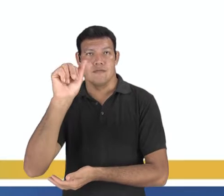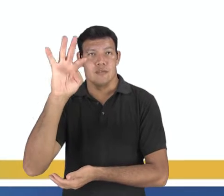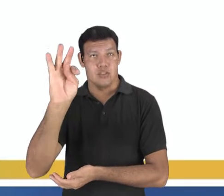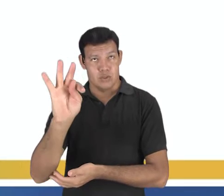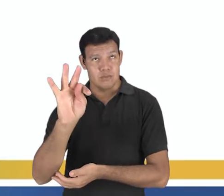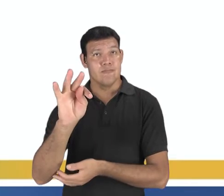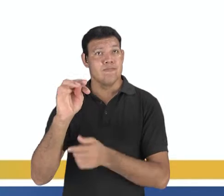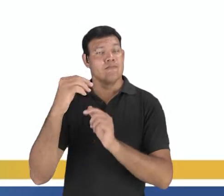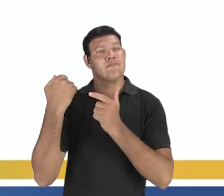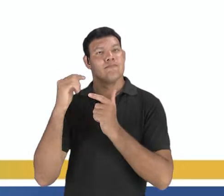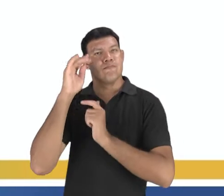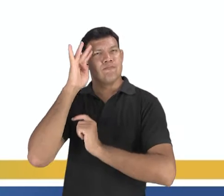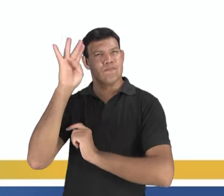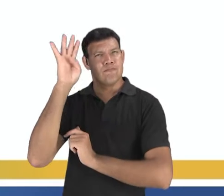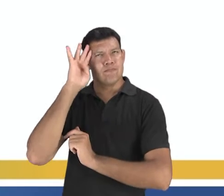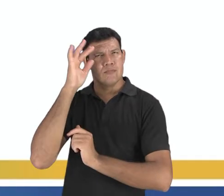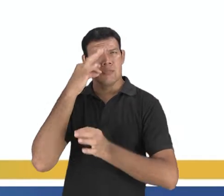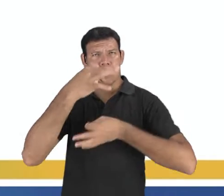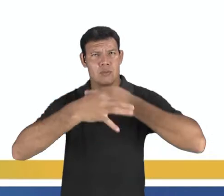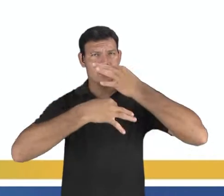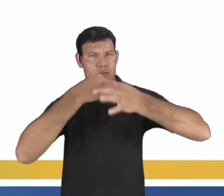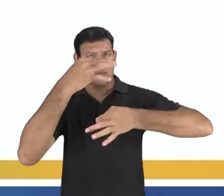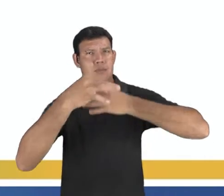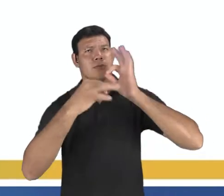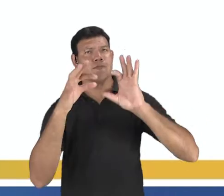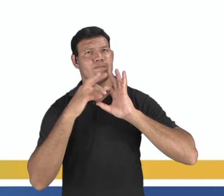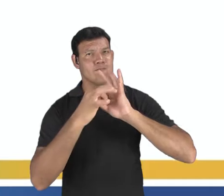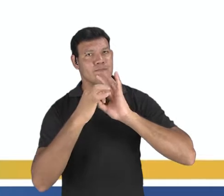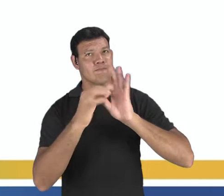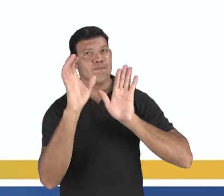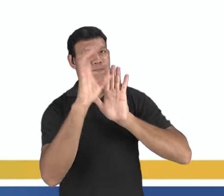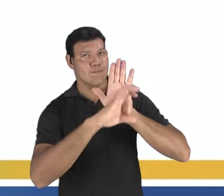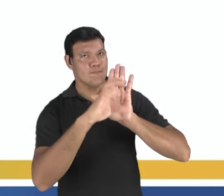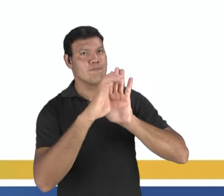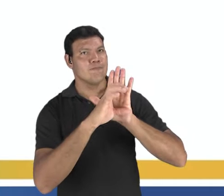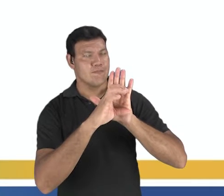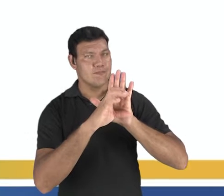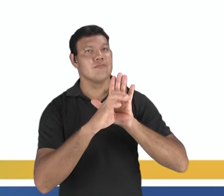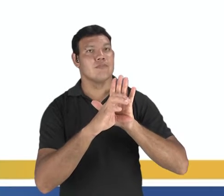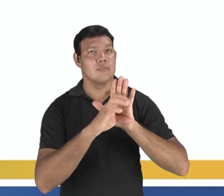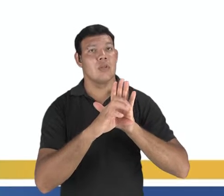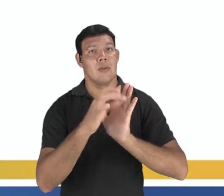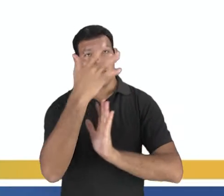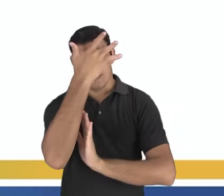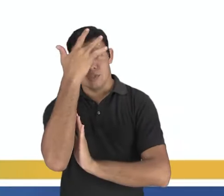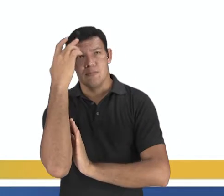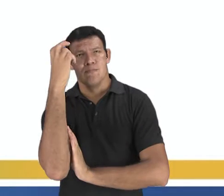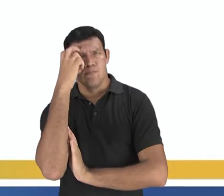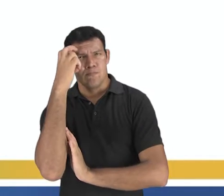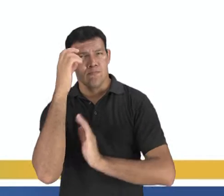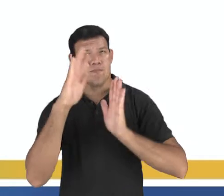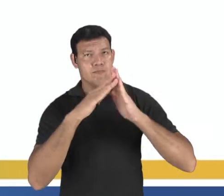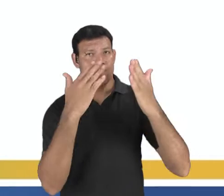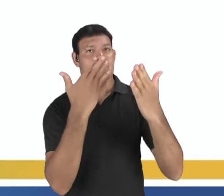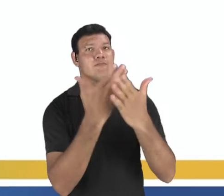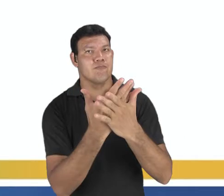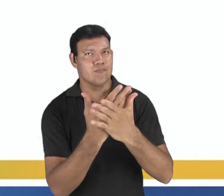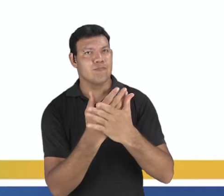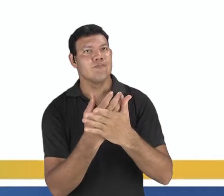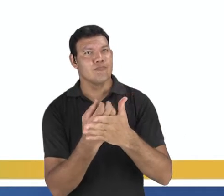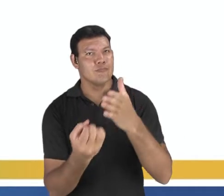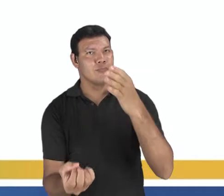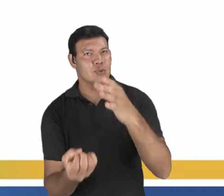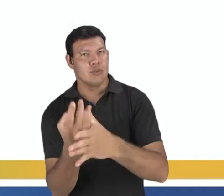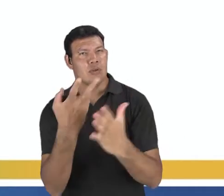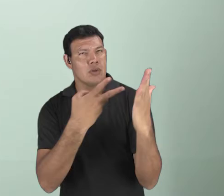de Frankfurt, criando uma nova interpretação do marxismo, da sociologia e da política no início